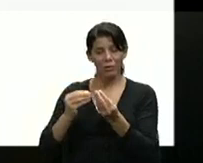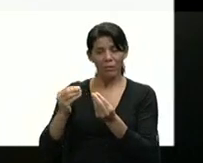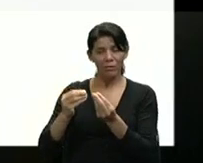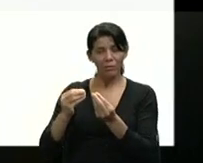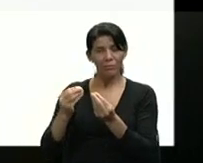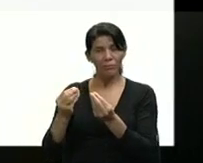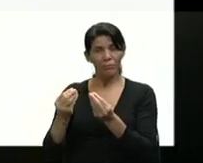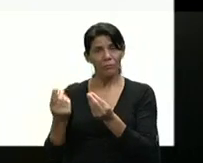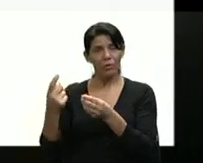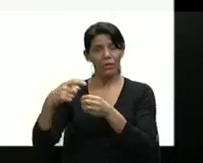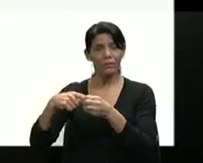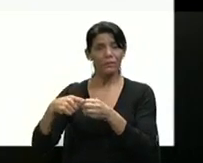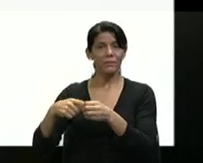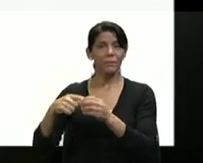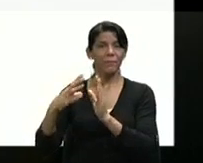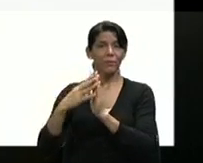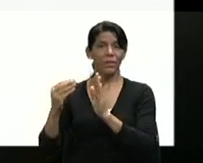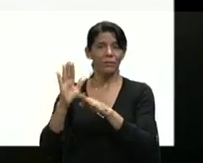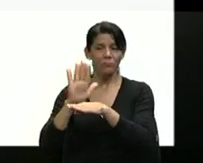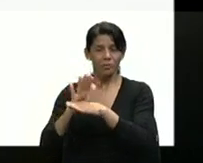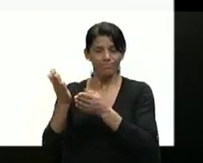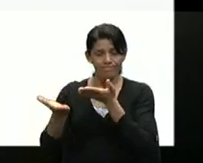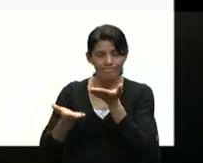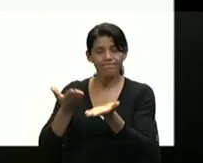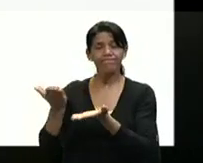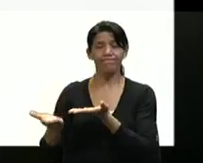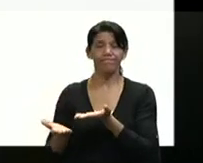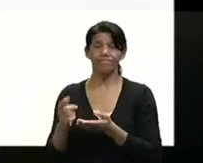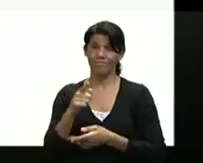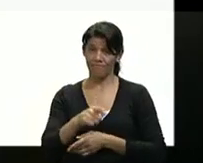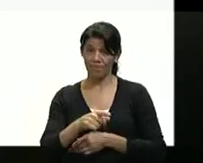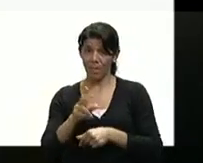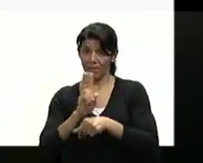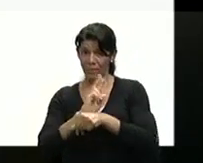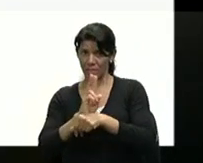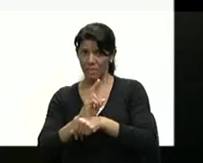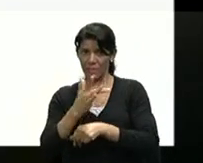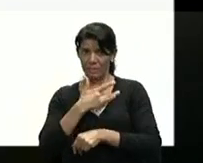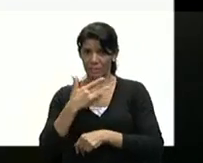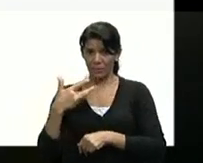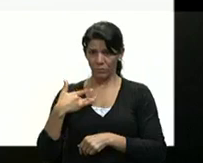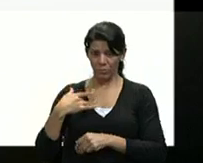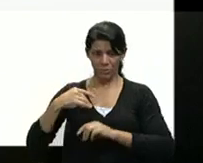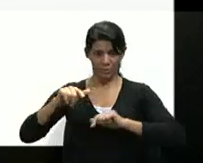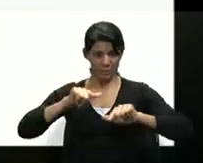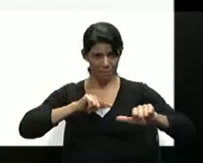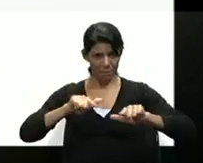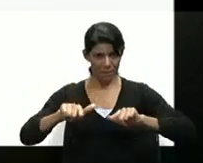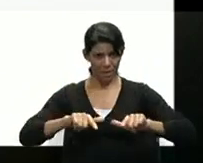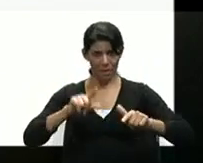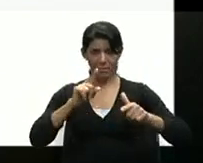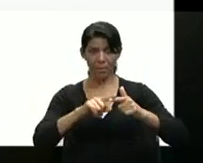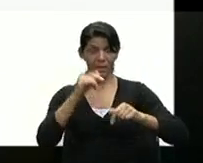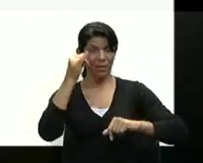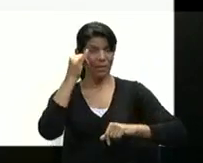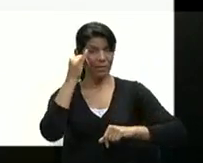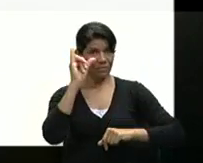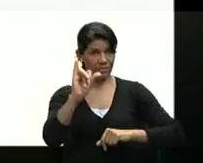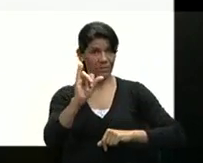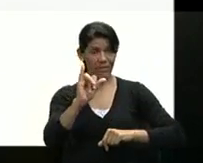modelo assistencial. Com isso, a vigilância de saúde, ela trabalha com a prevenção